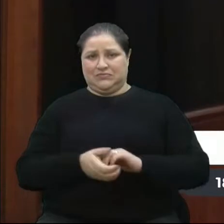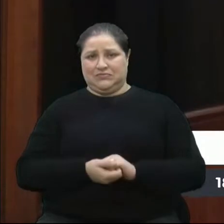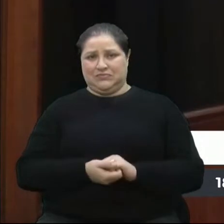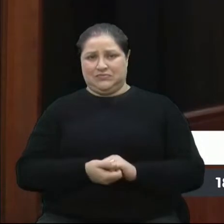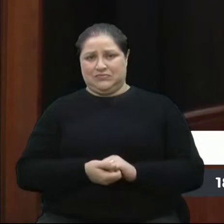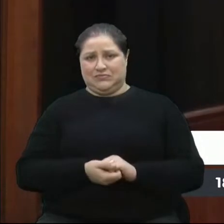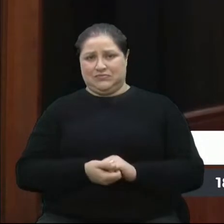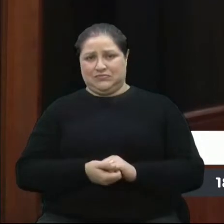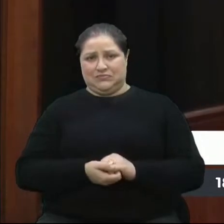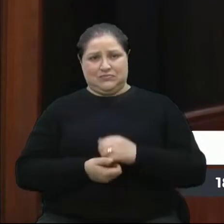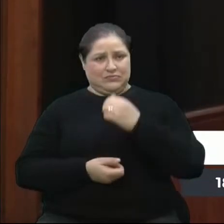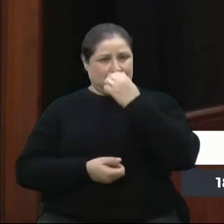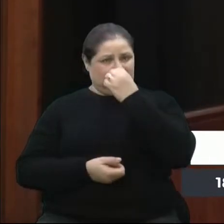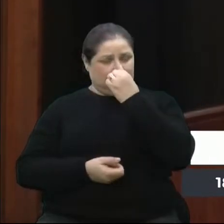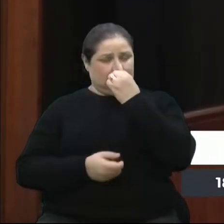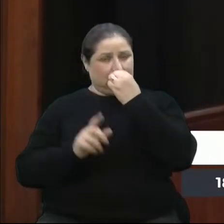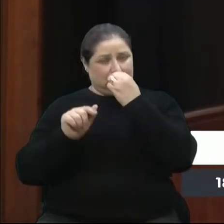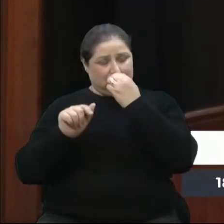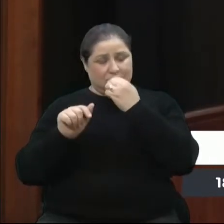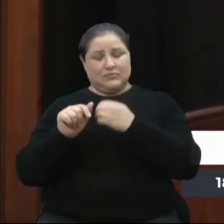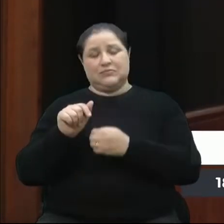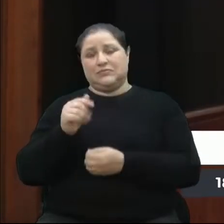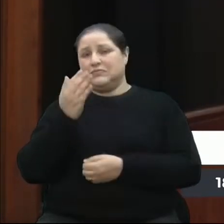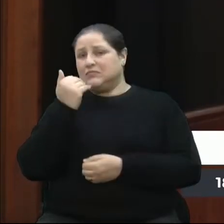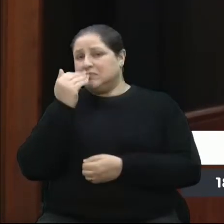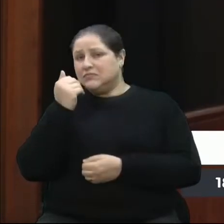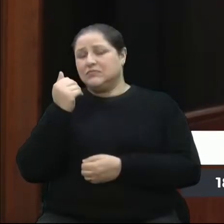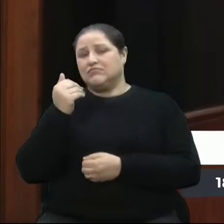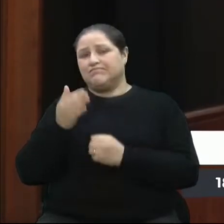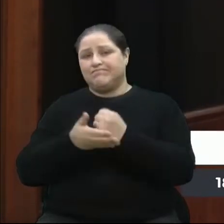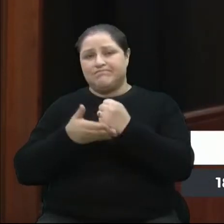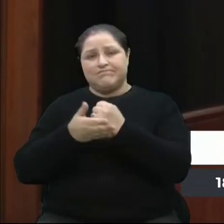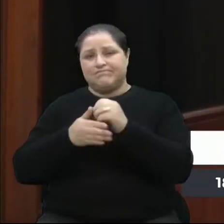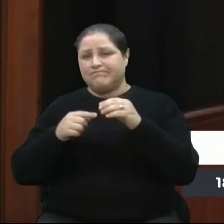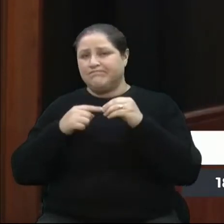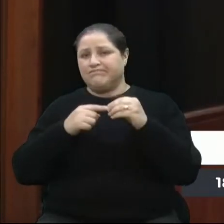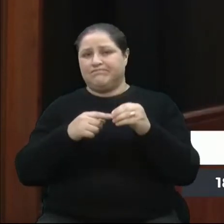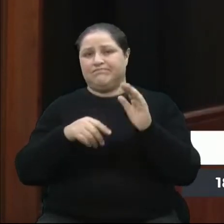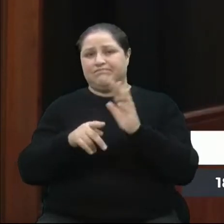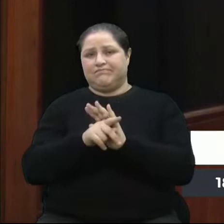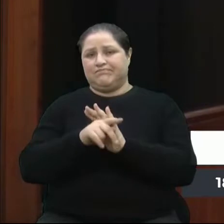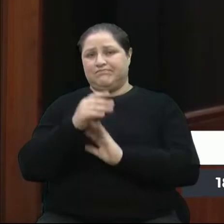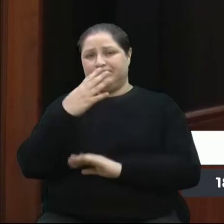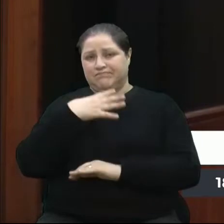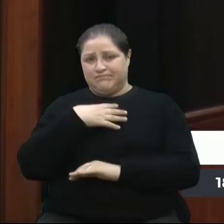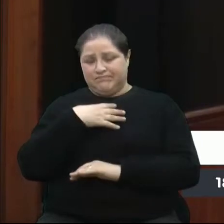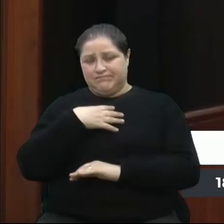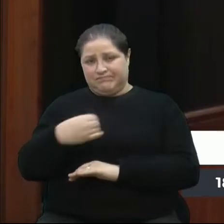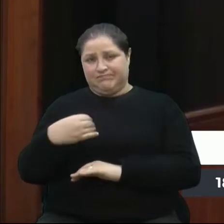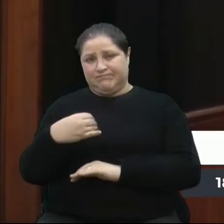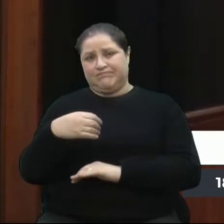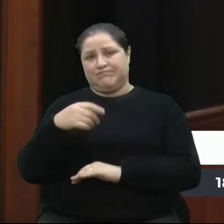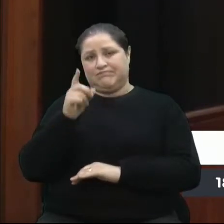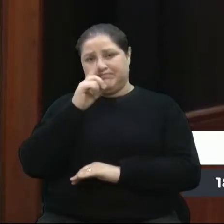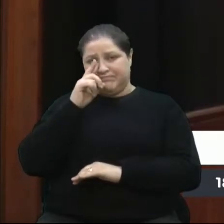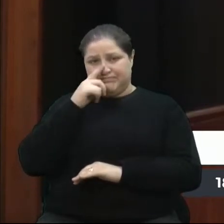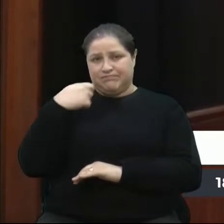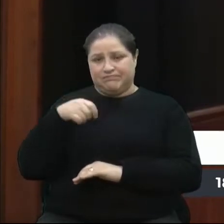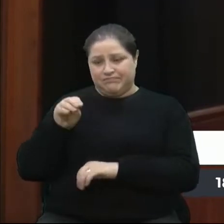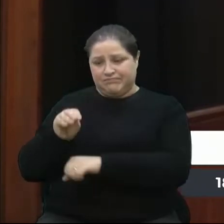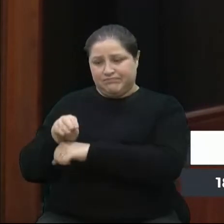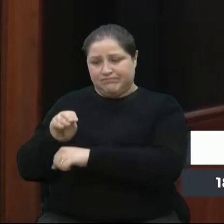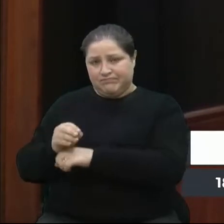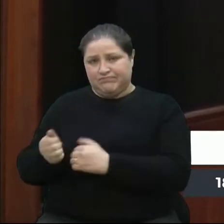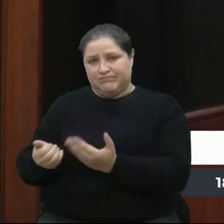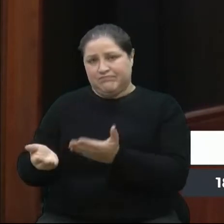é um artigo básico, especialmente aí para quem tem criança, para as mães que precisam alimentar seus filhos.